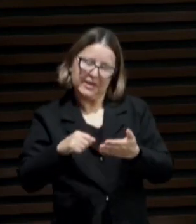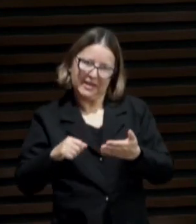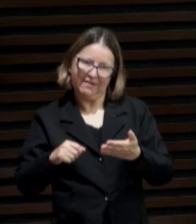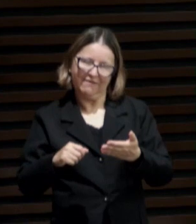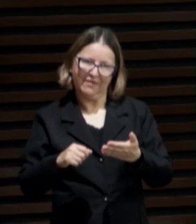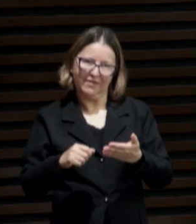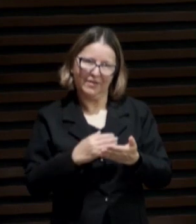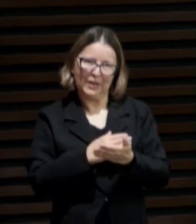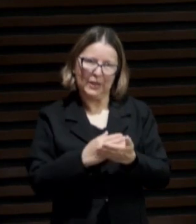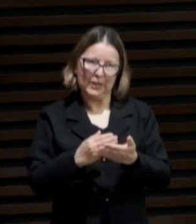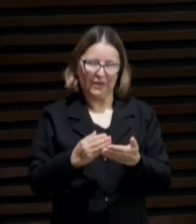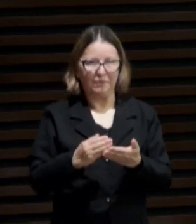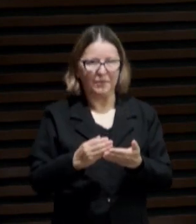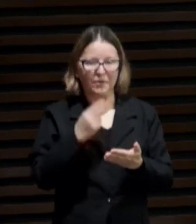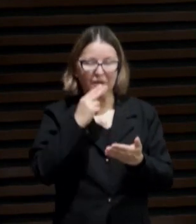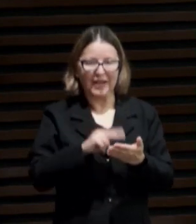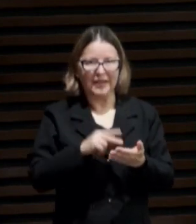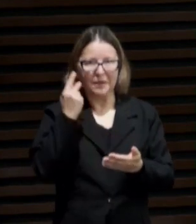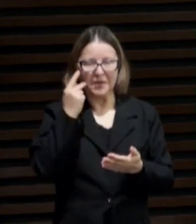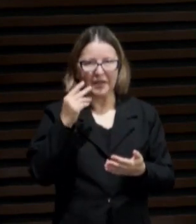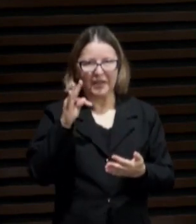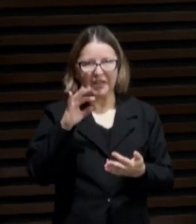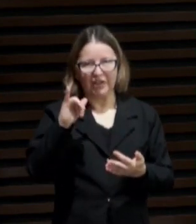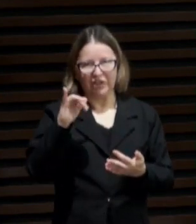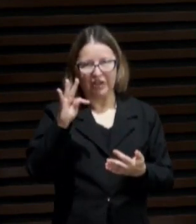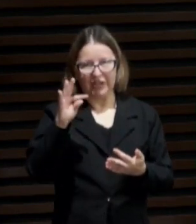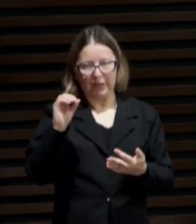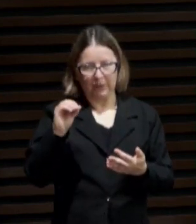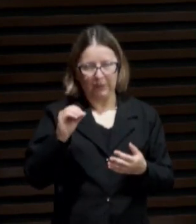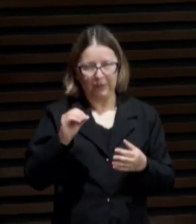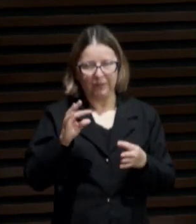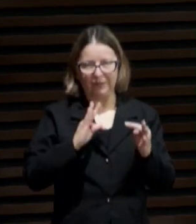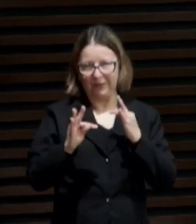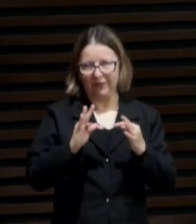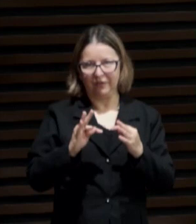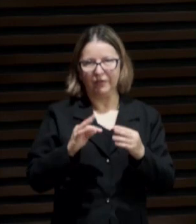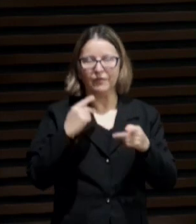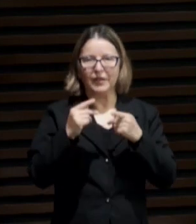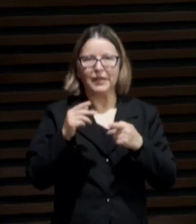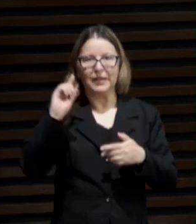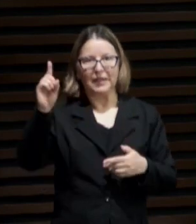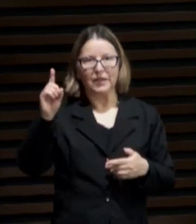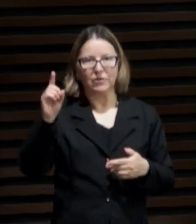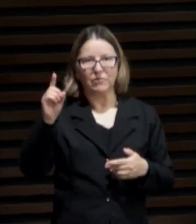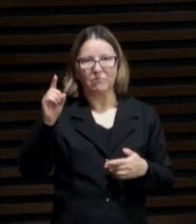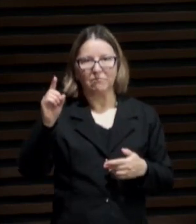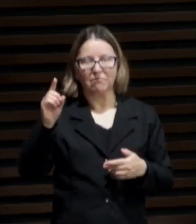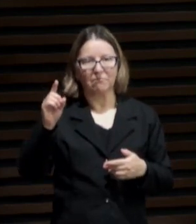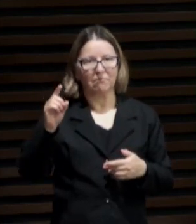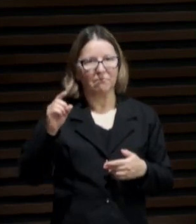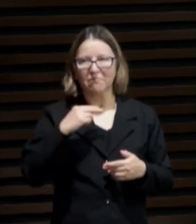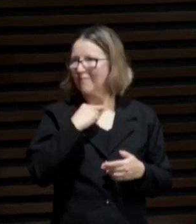Tito? Ele afirma que Deus, que não pode mentir, Tito 1:2. Que declara,